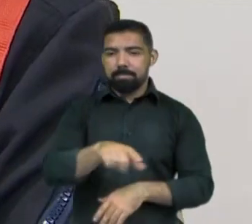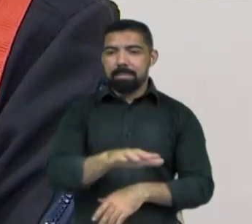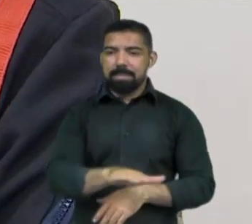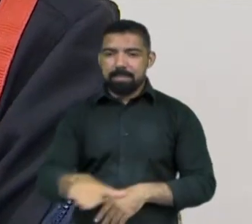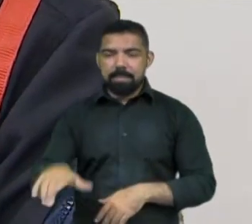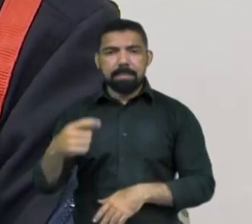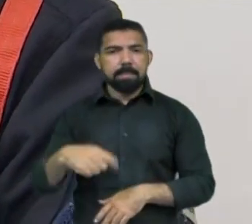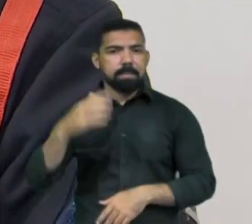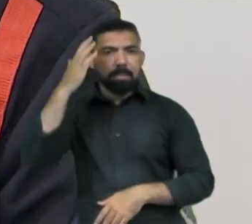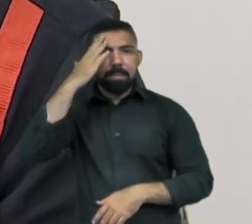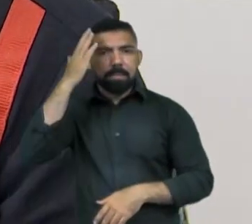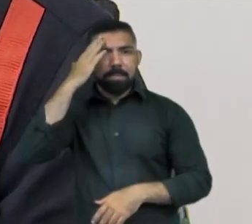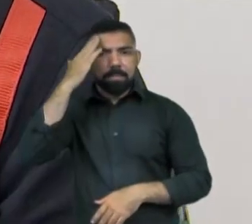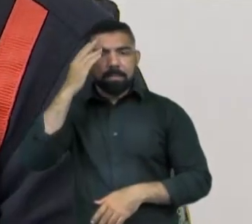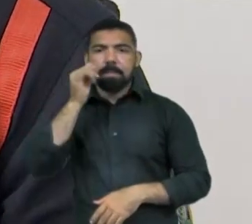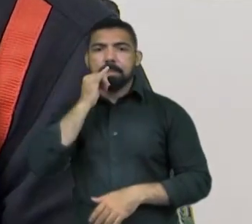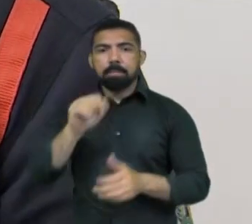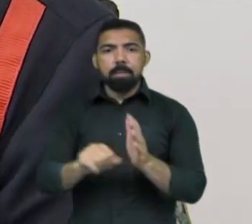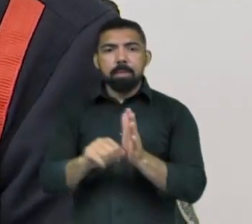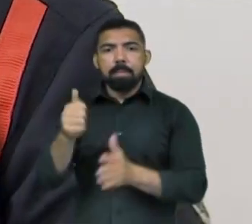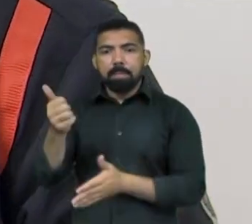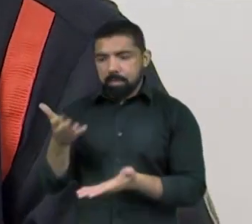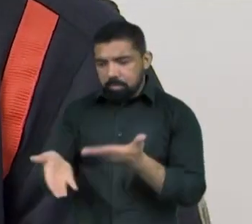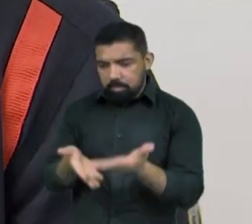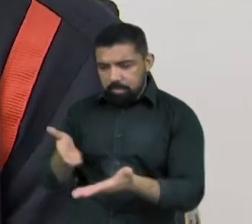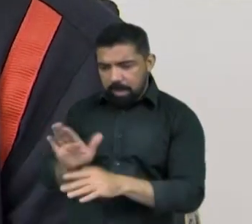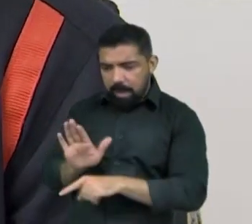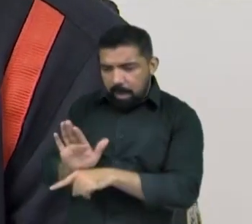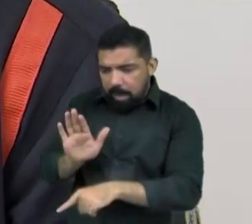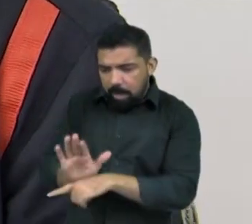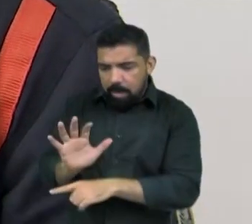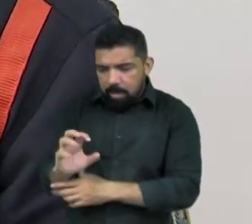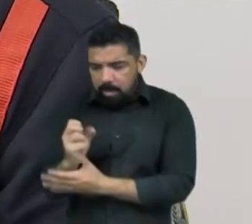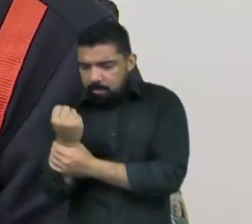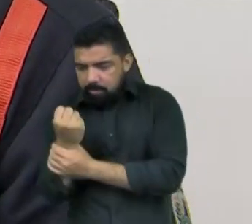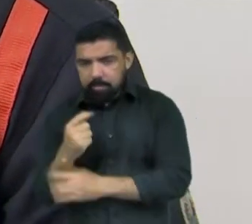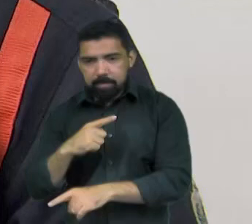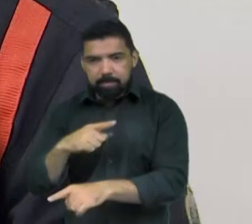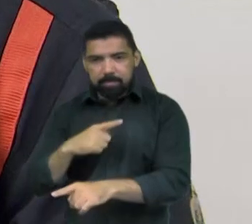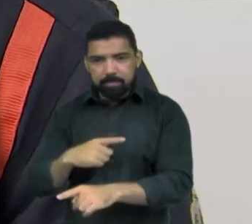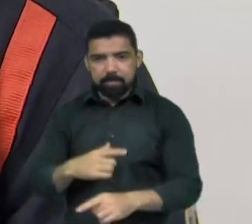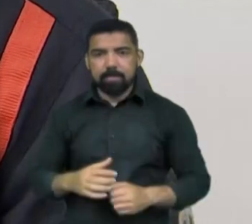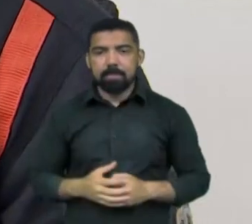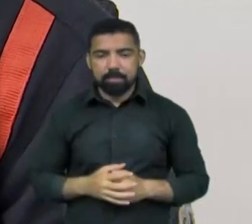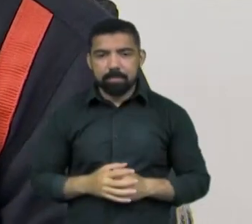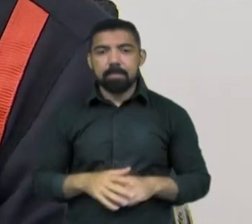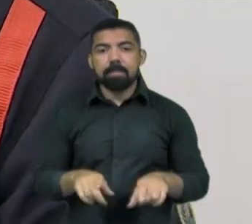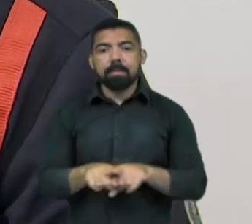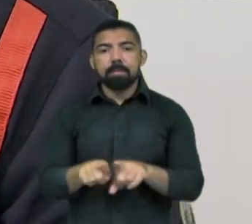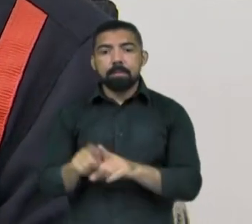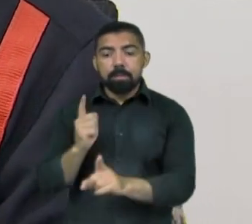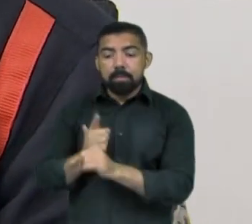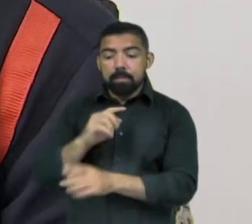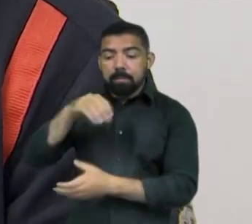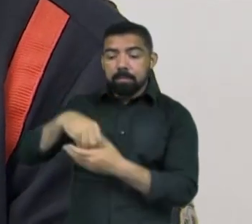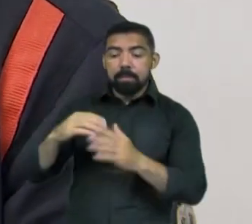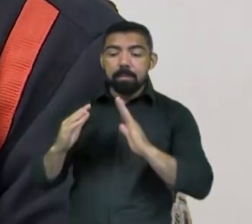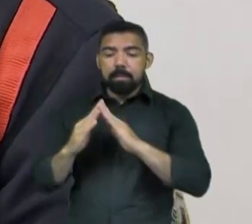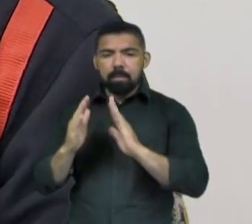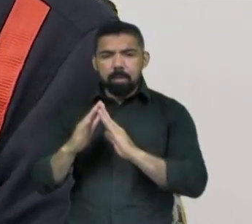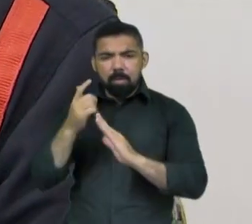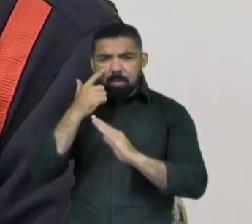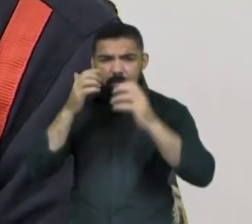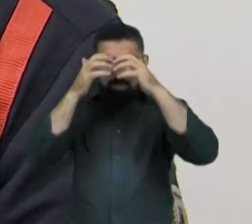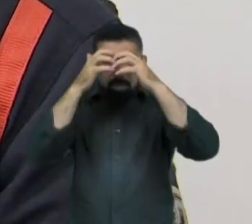entender a trabalhar os primeiros socorros de diversas formas possíveis, até de detectar dentro de casa o avô com AVC ou